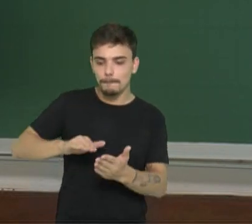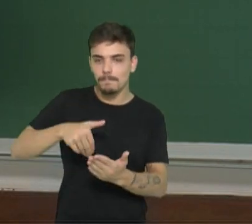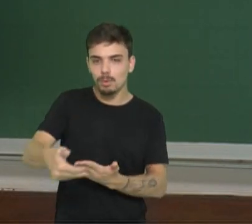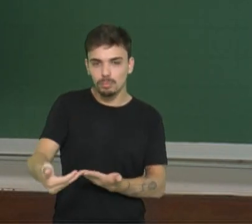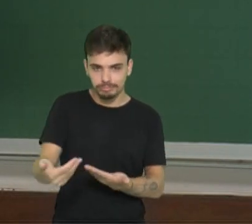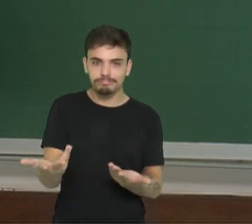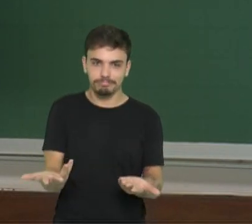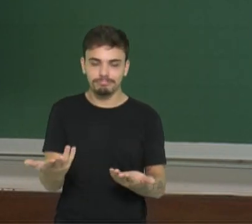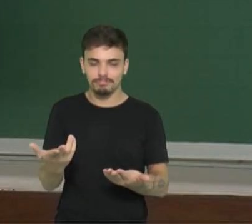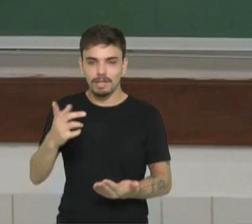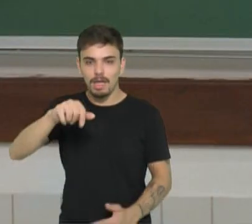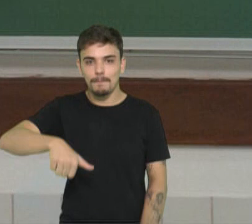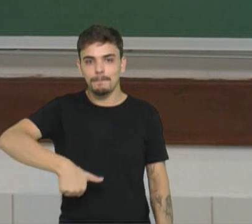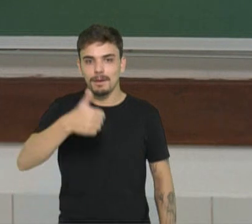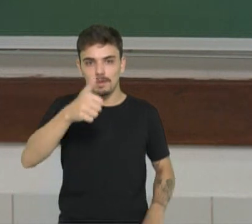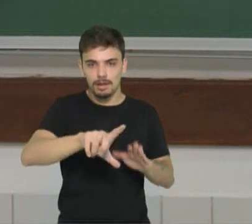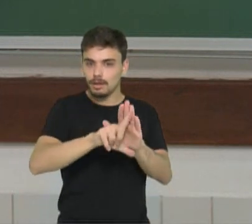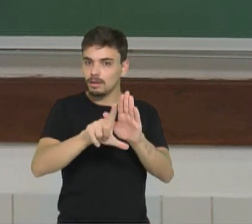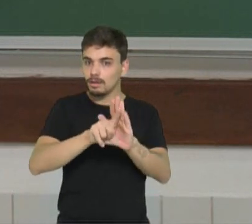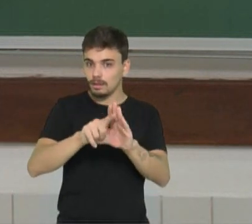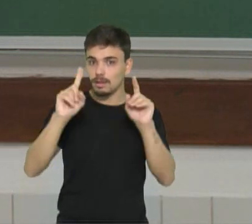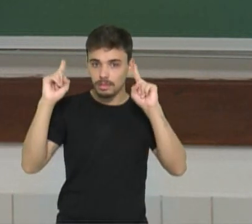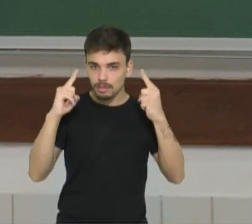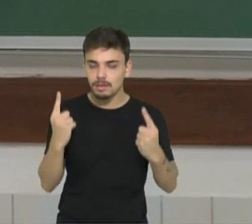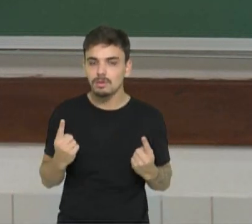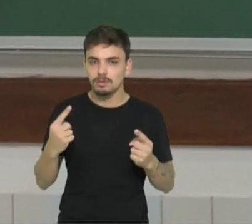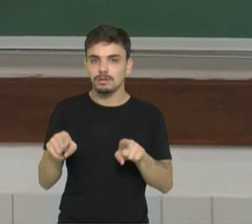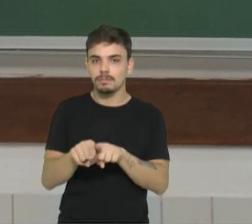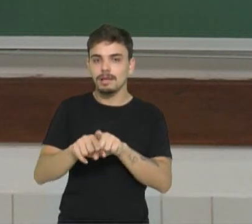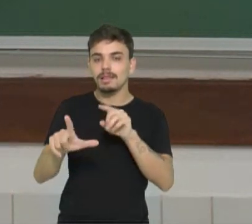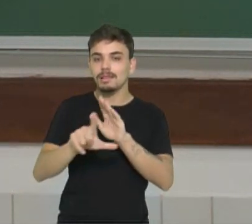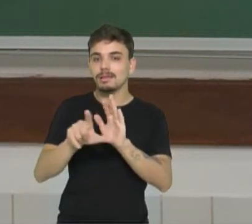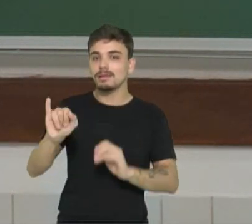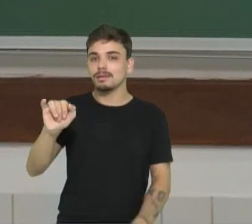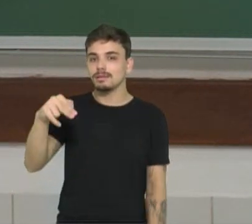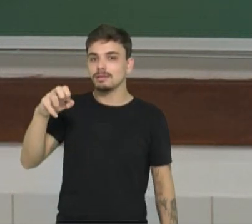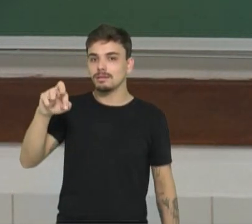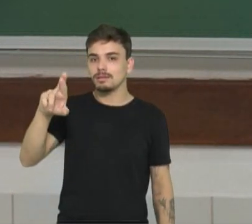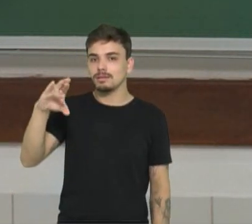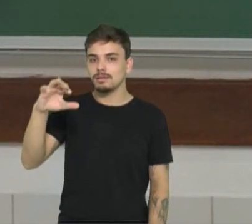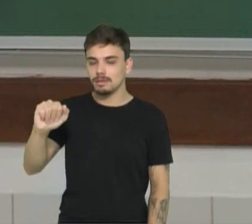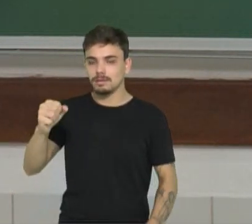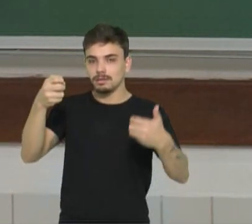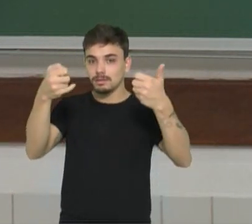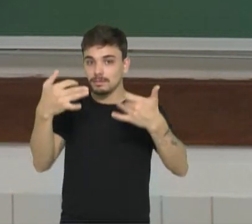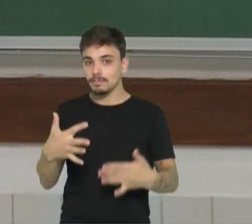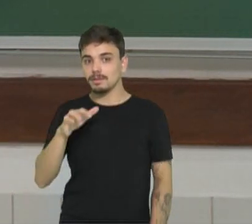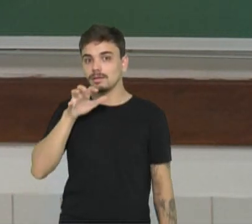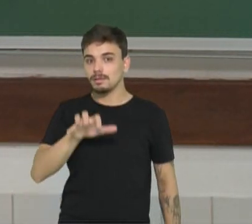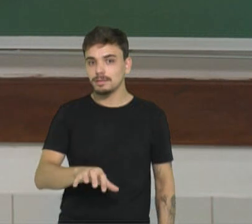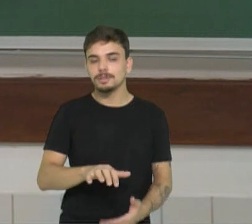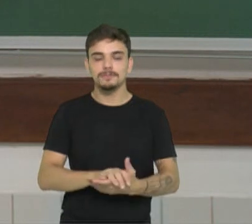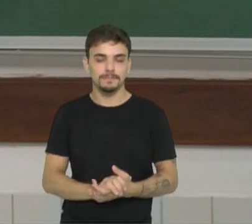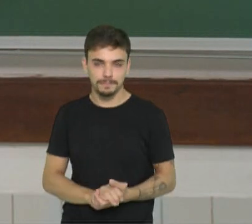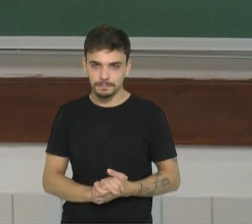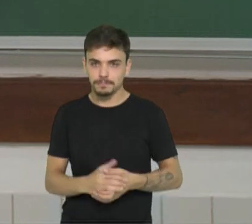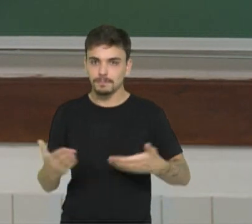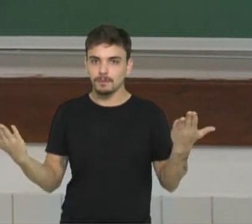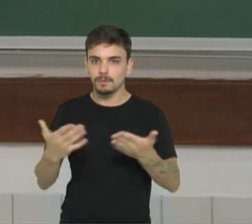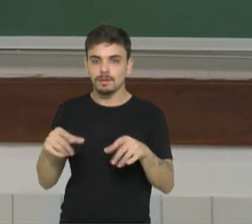né? Então, é a primeira lei de Newton, conhecida como lei da inércia, que explica esse fenômeno, beleza?